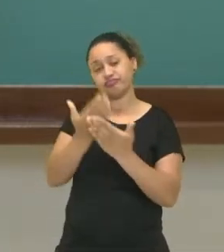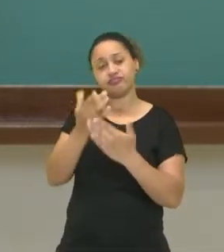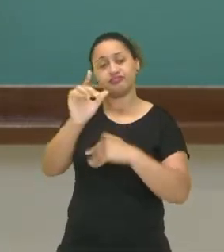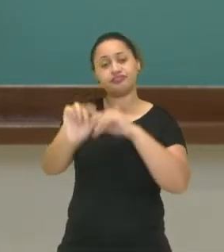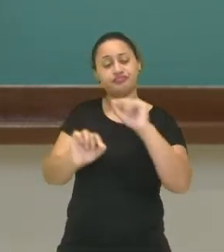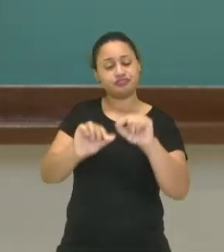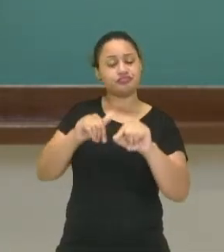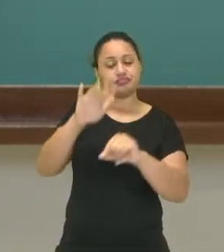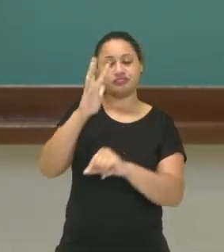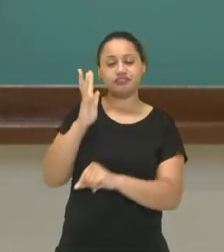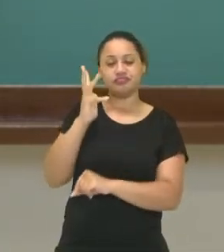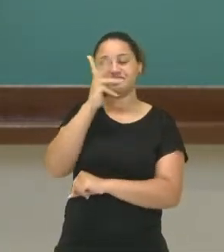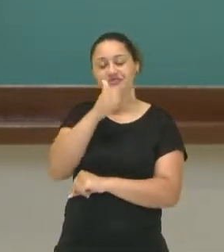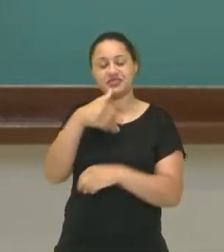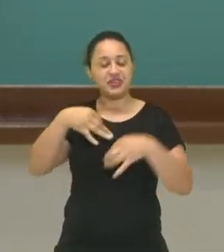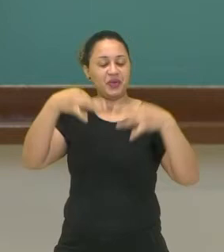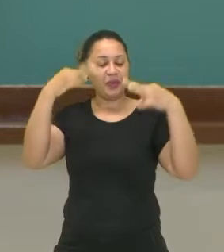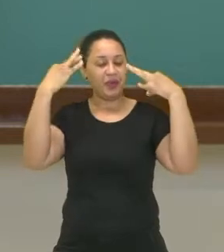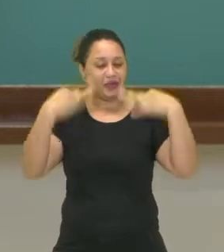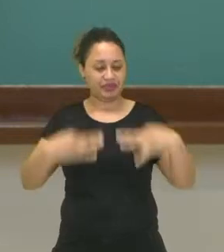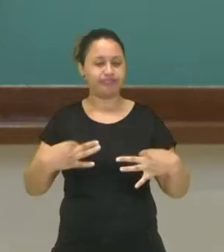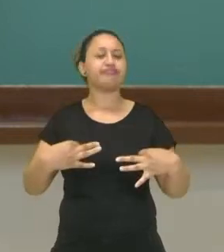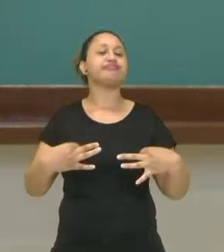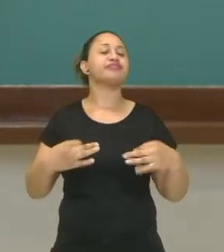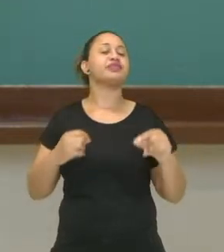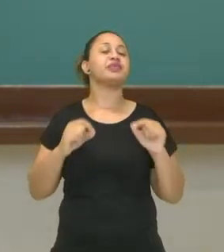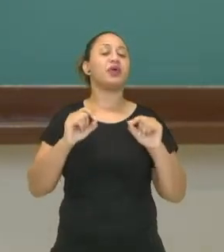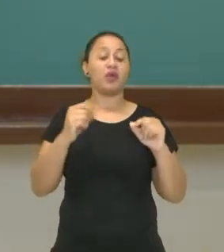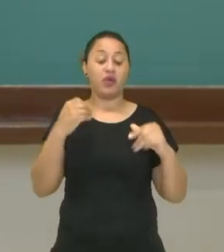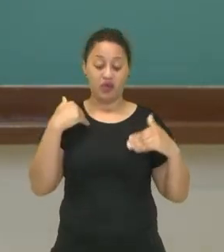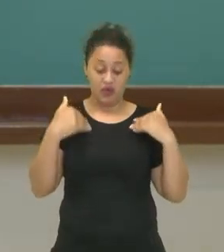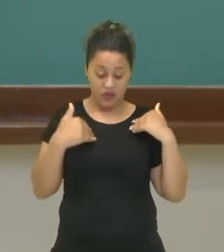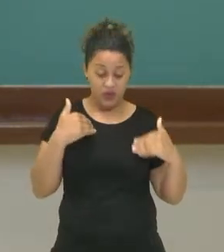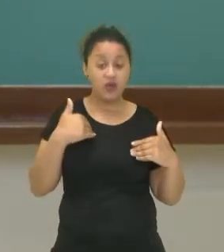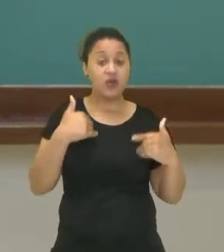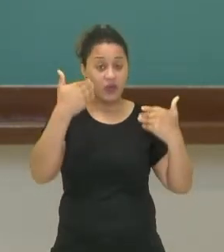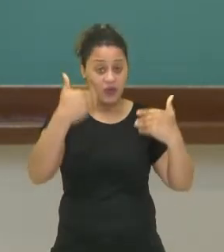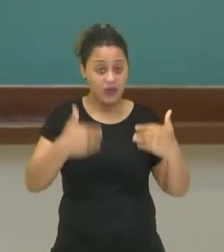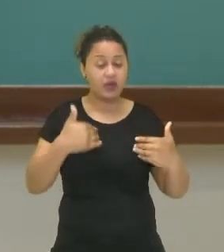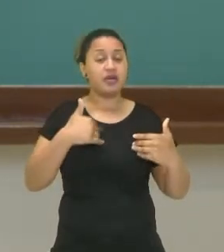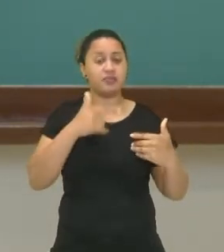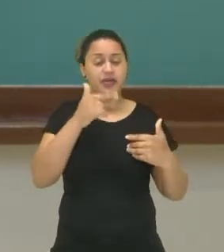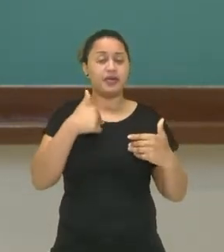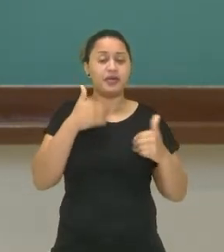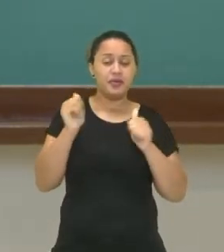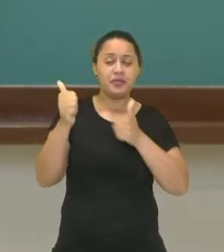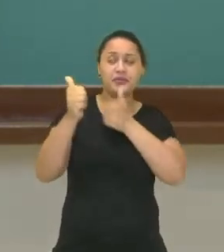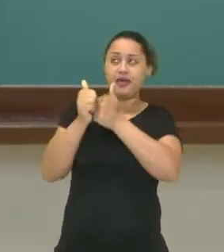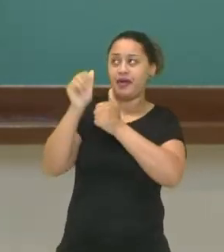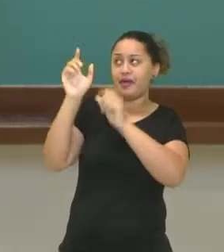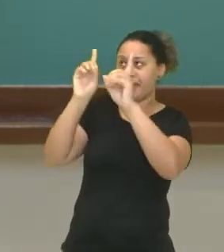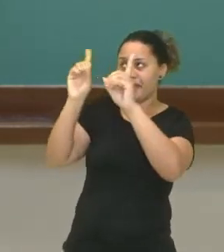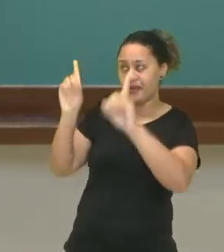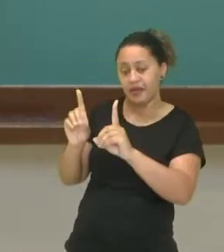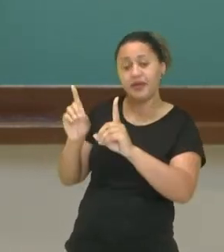mais belo e perfeito eu for, mais próximo das divindades eu